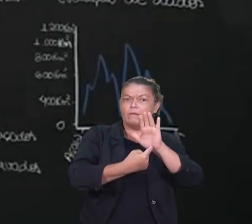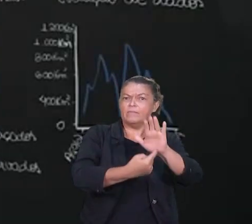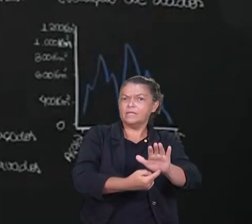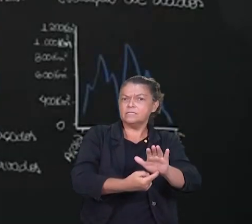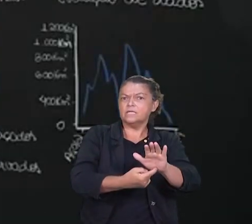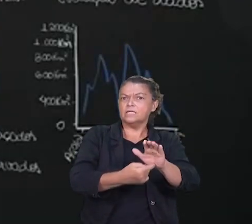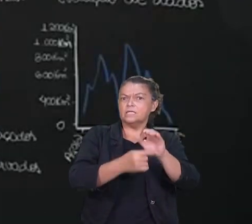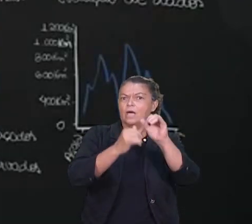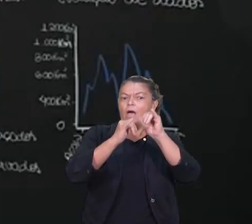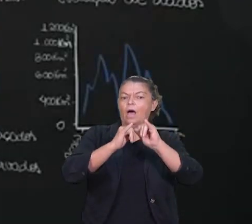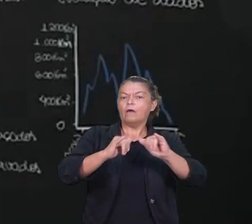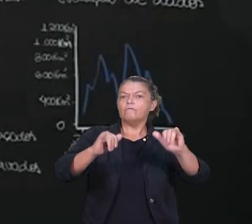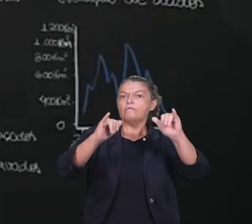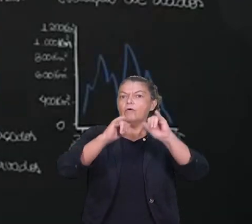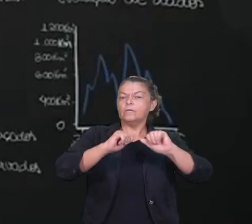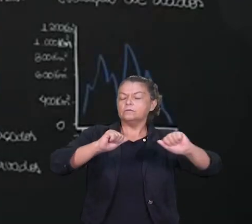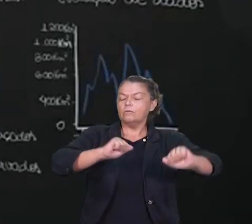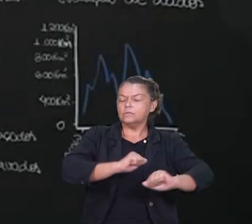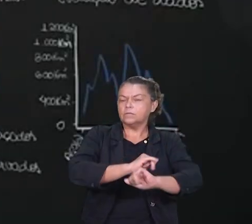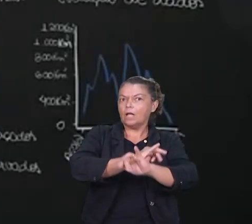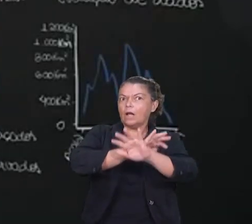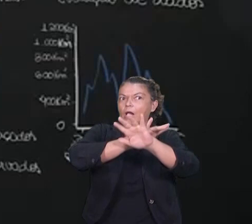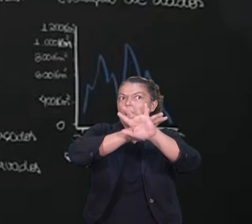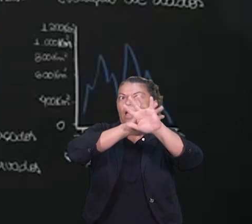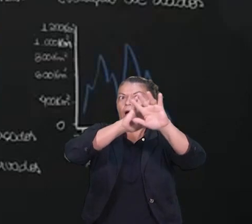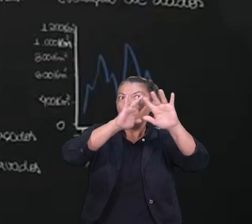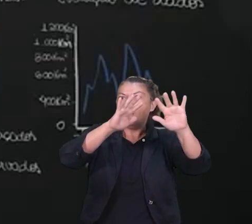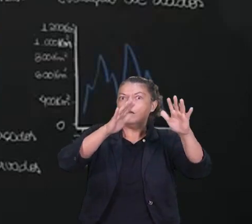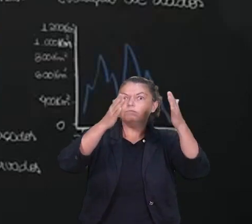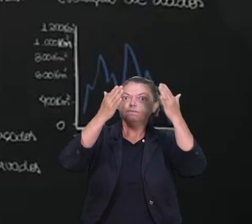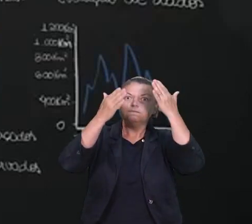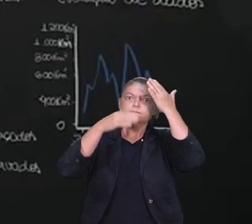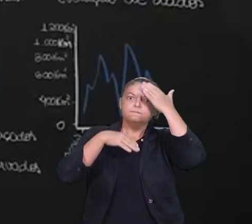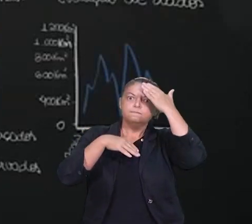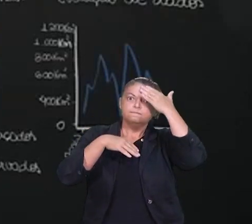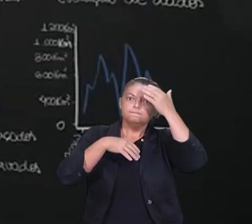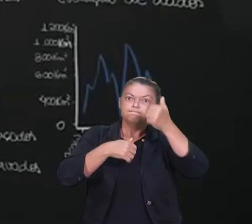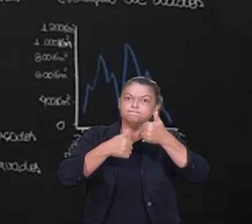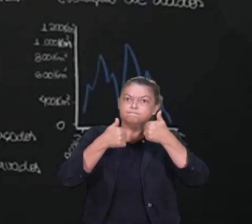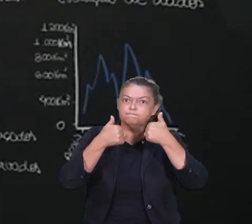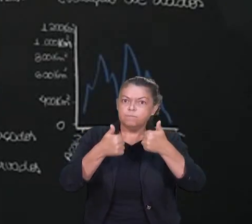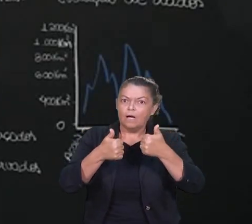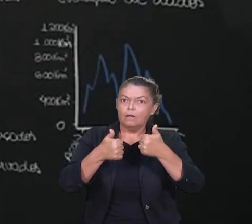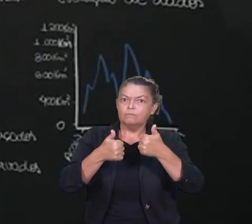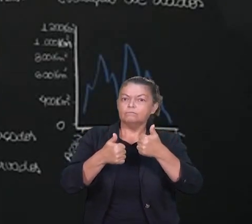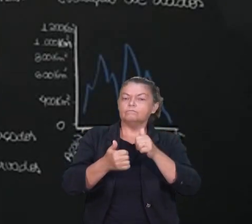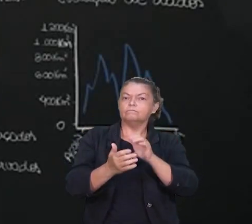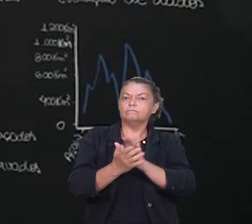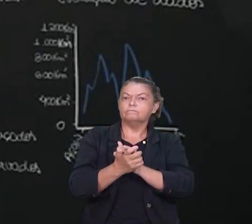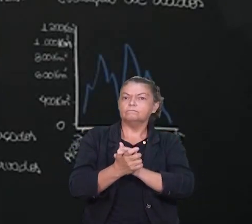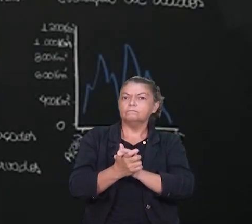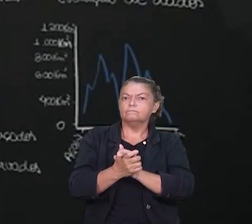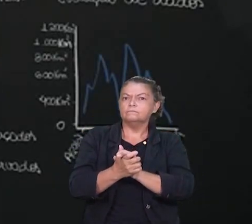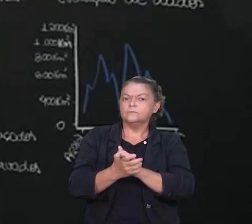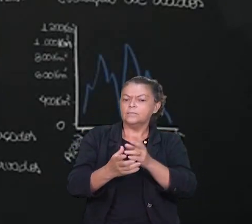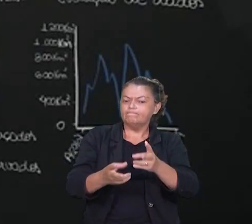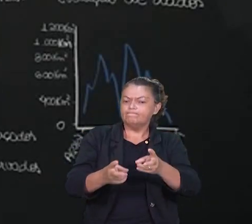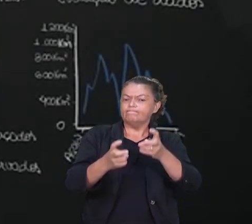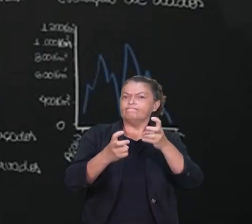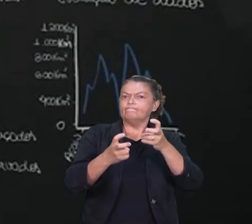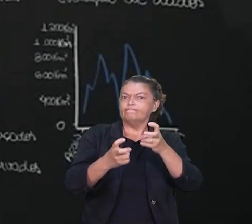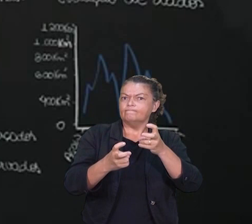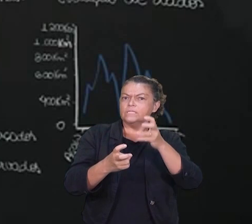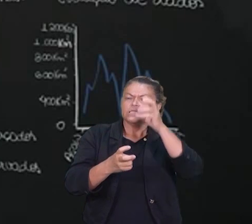mais visual. É ela que vai estar sempre mostrando para a gente assim, ó, pá, ali, direto,